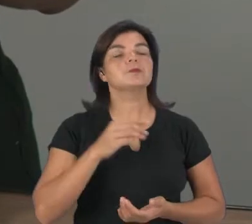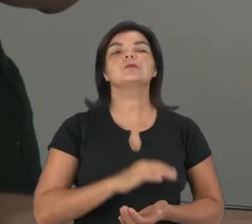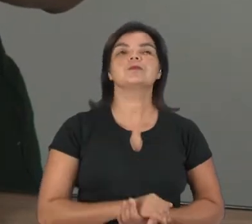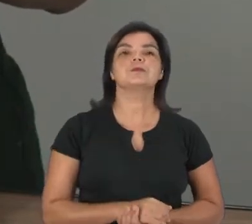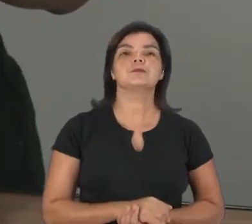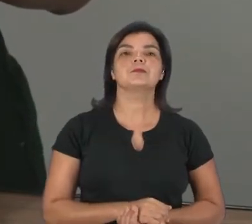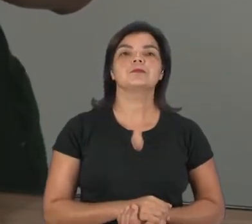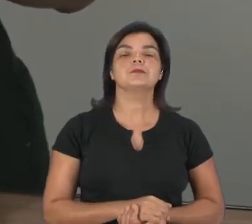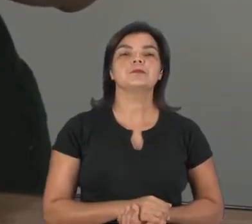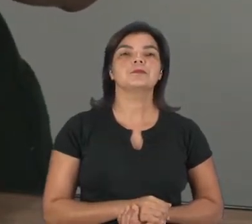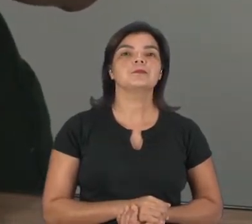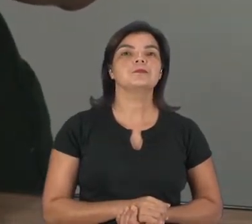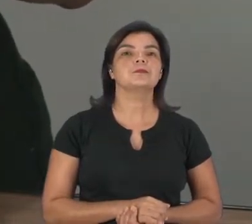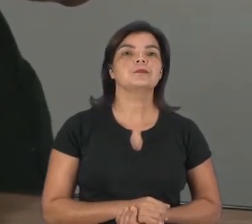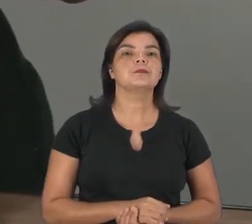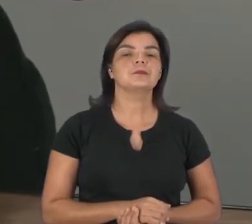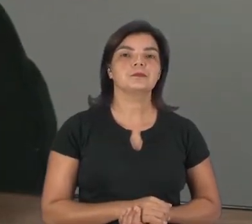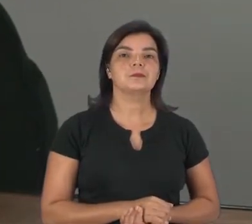próximo texto.